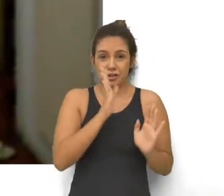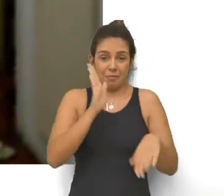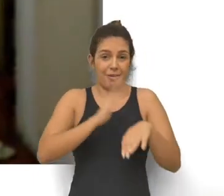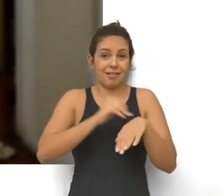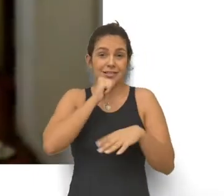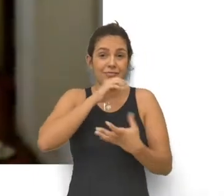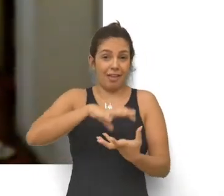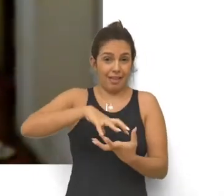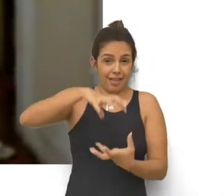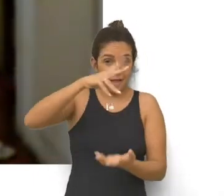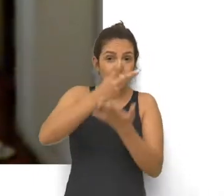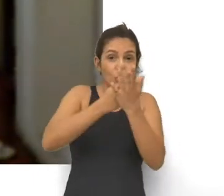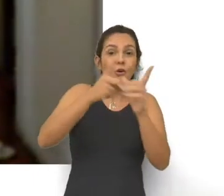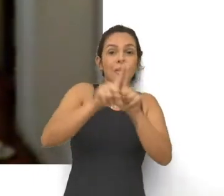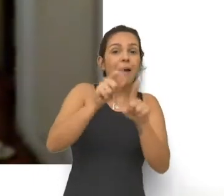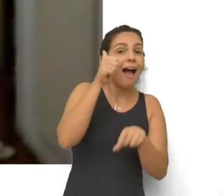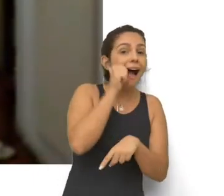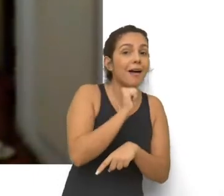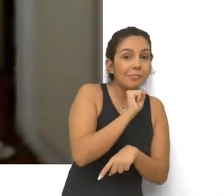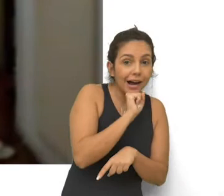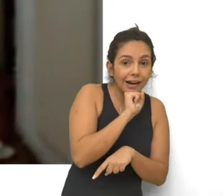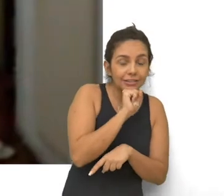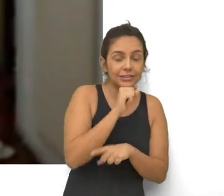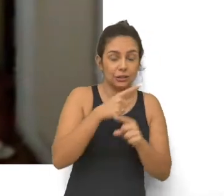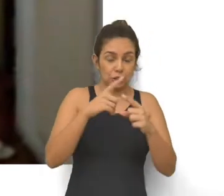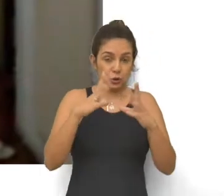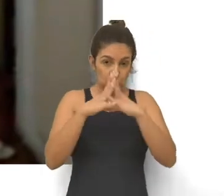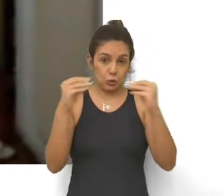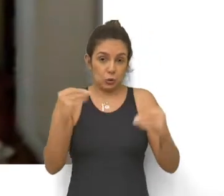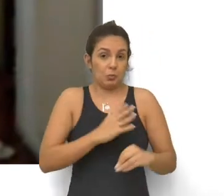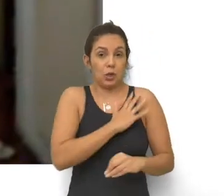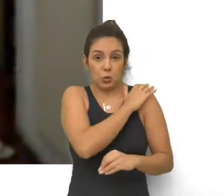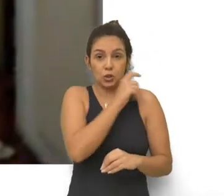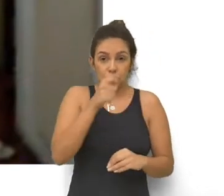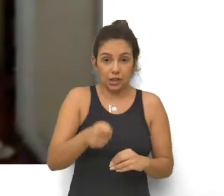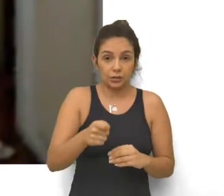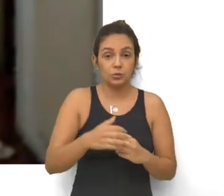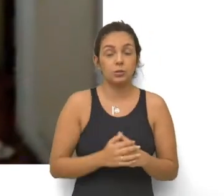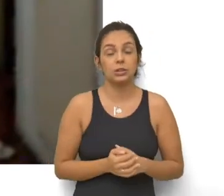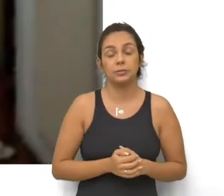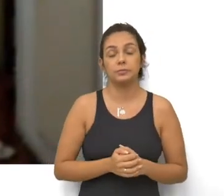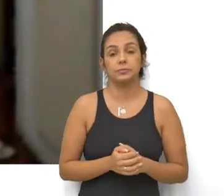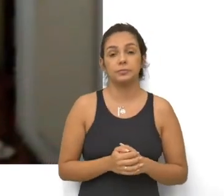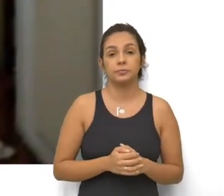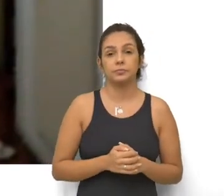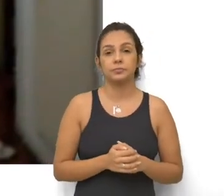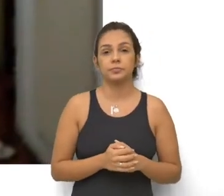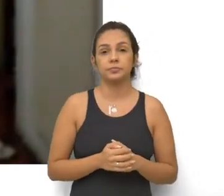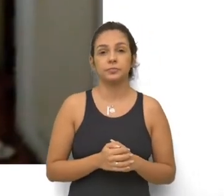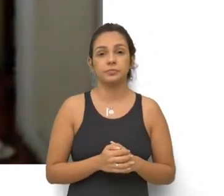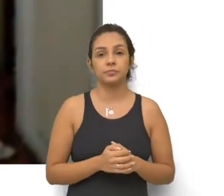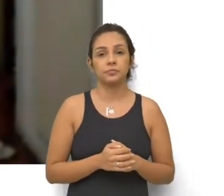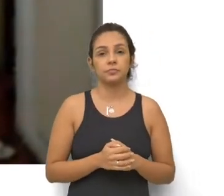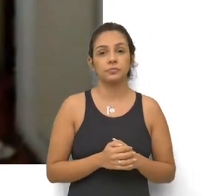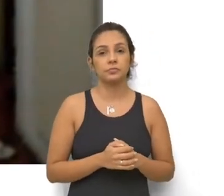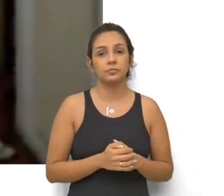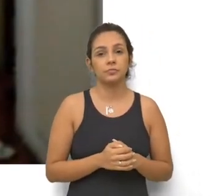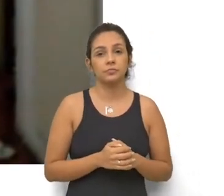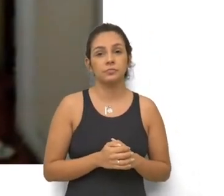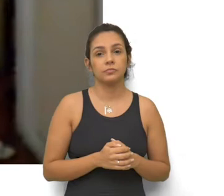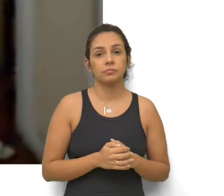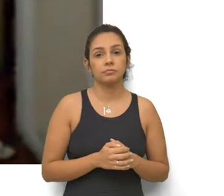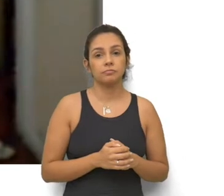velhos e que também procuram suas mães, não é? Não procuram, quer dizer, querem notícias.